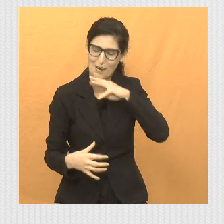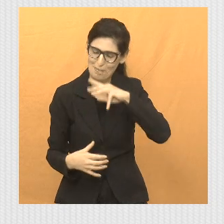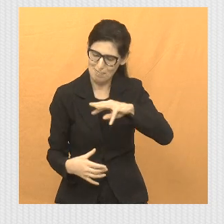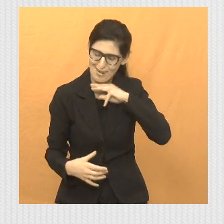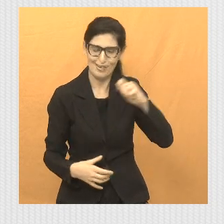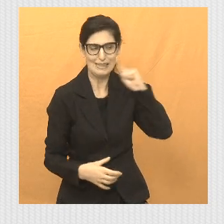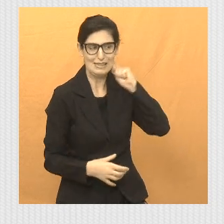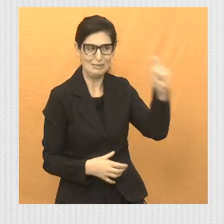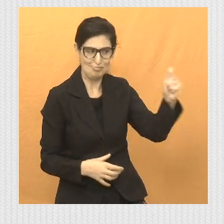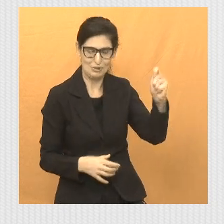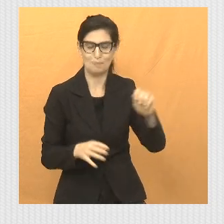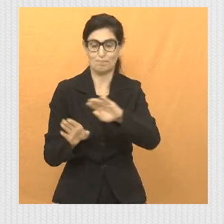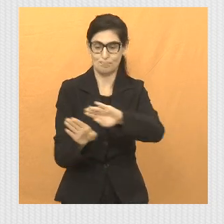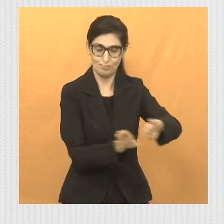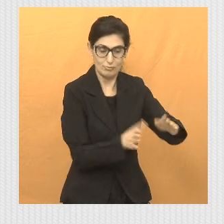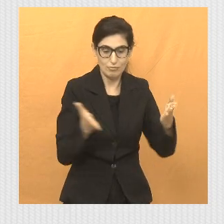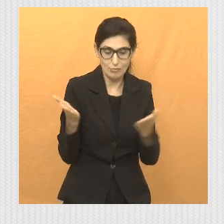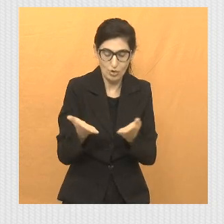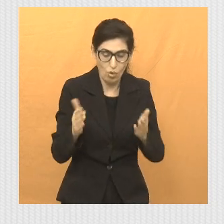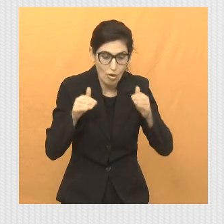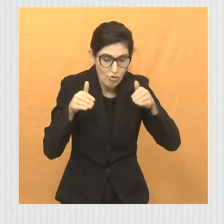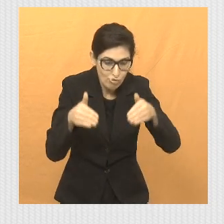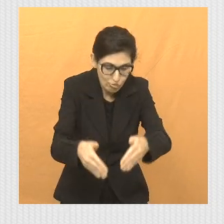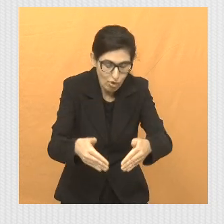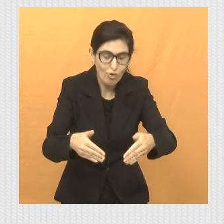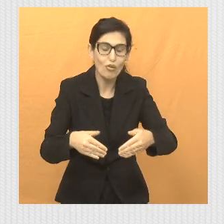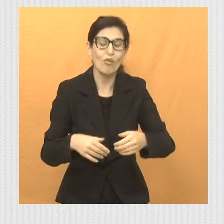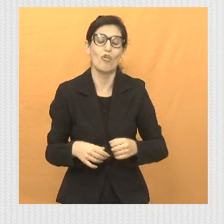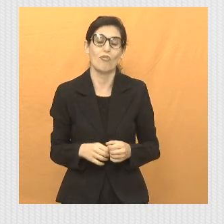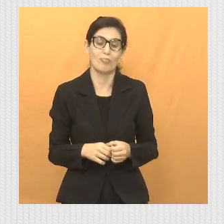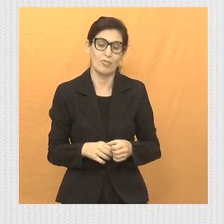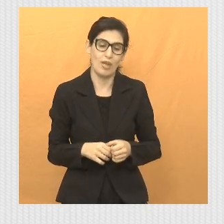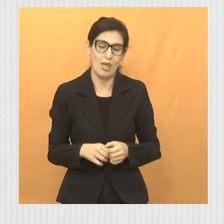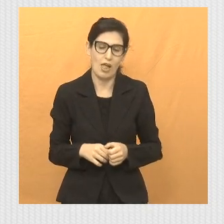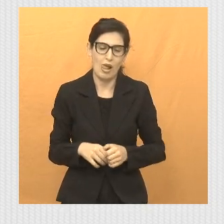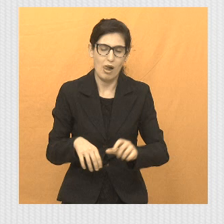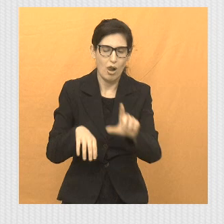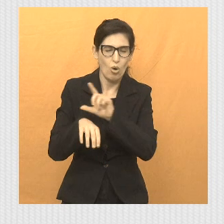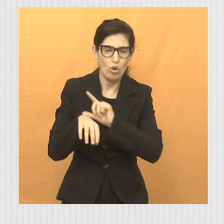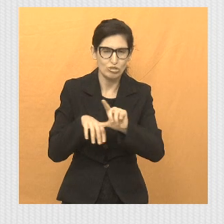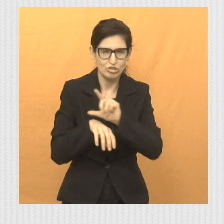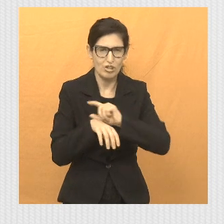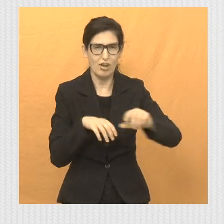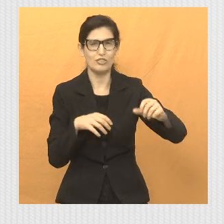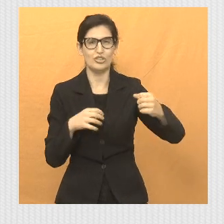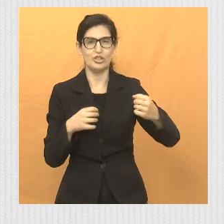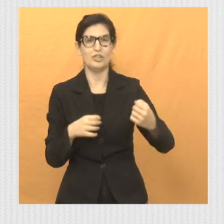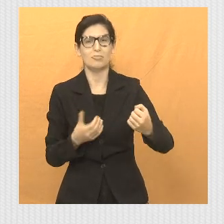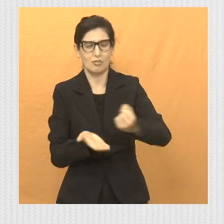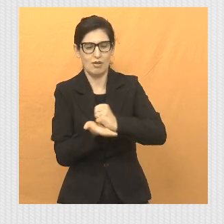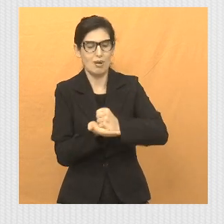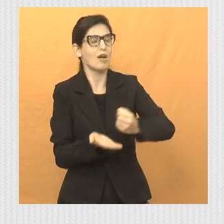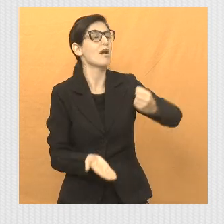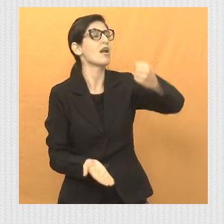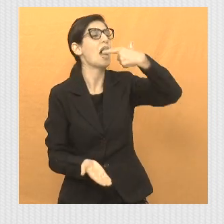pouquinho sobre a assistência farmacêutica. Tivemos no primeiro quadrimestre de